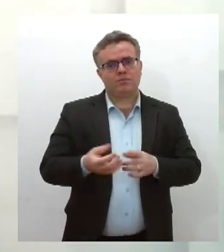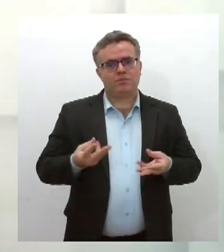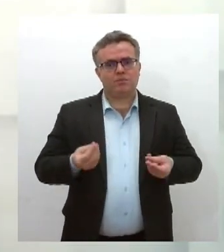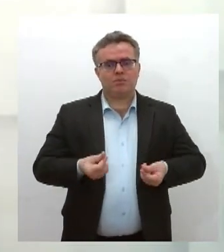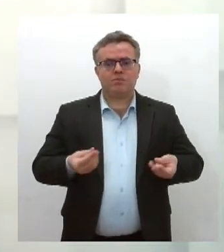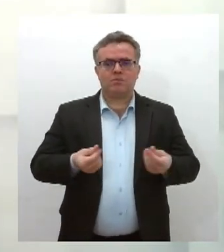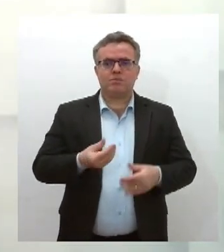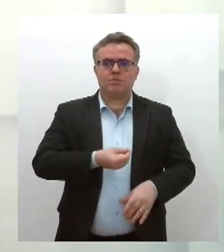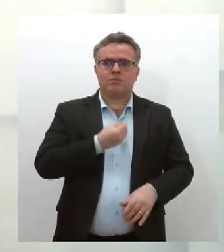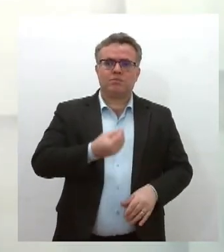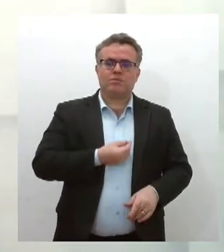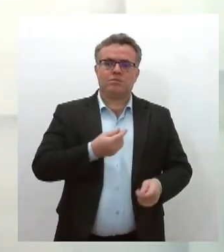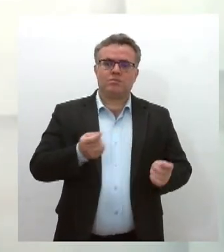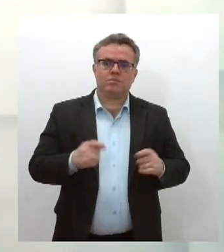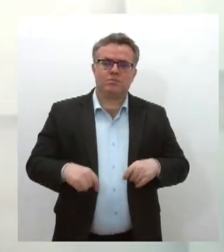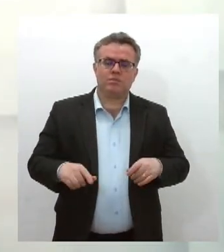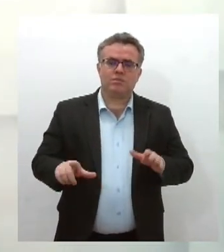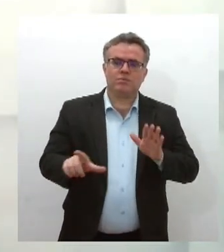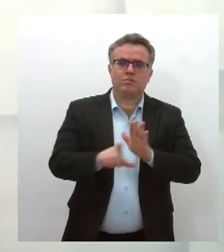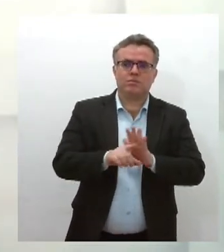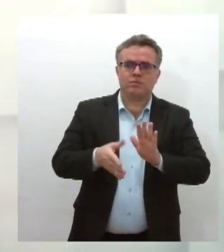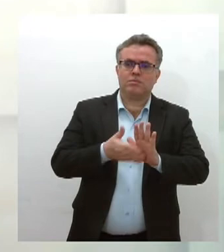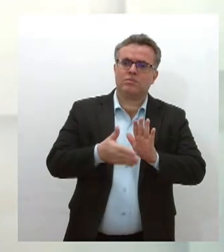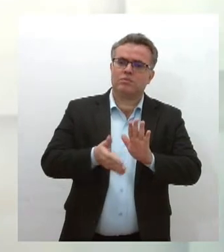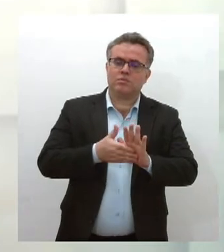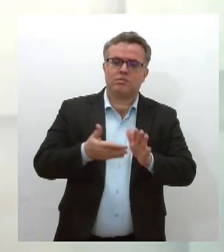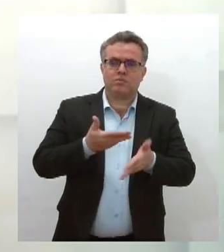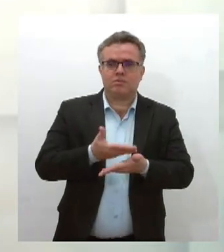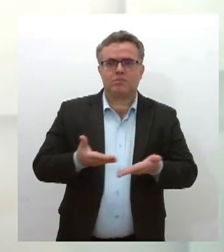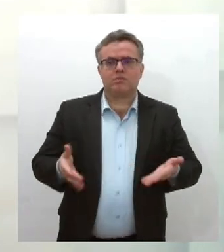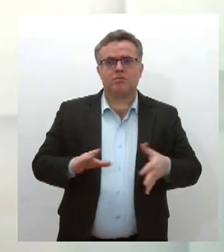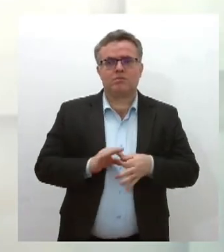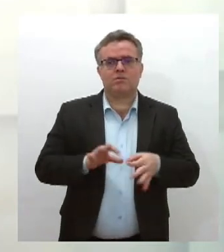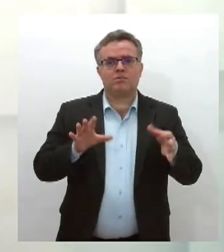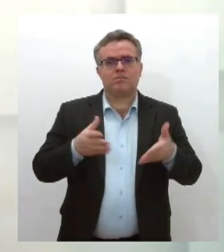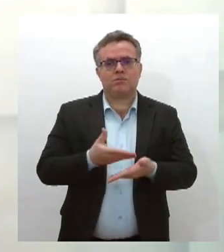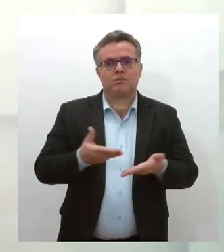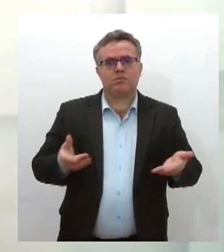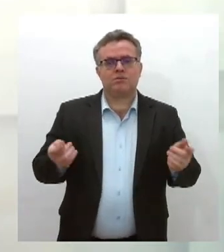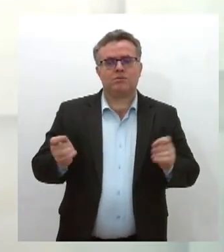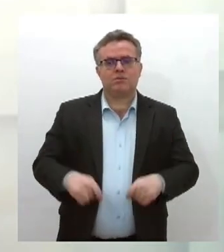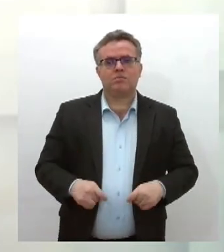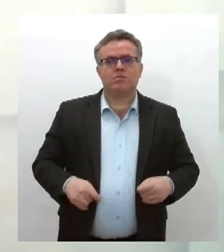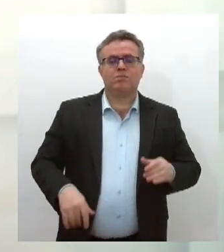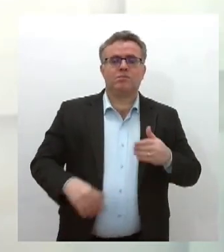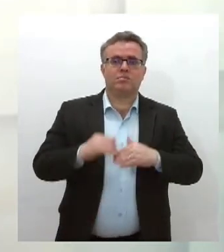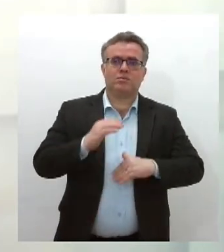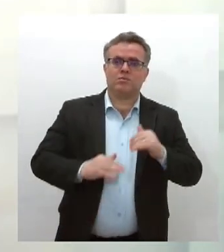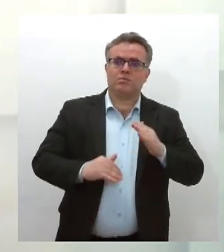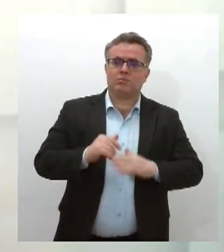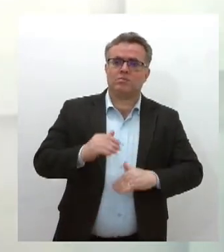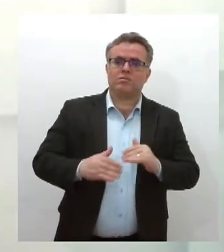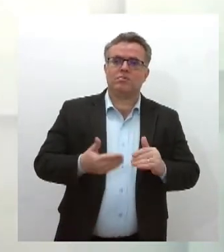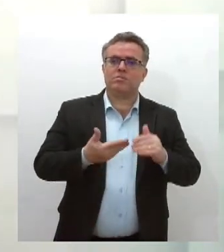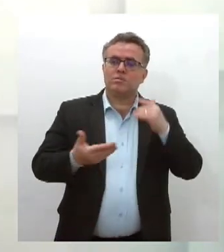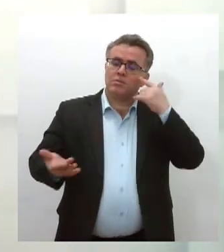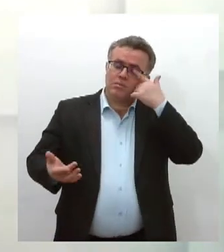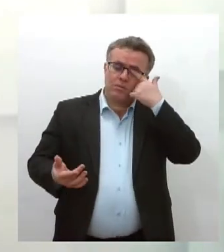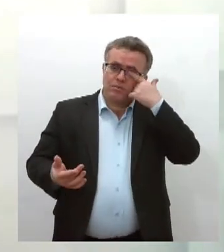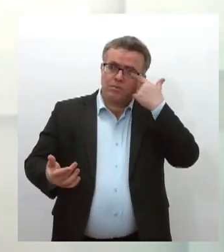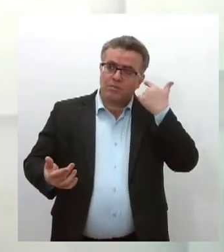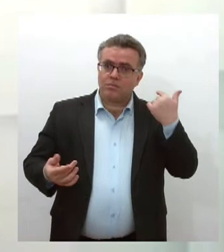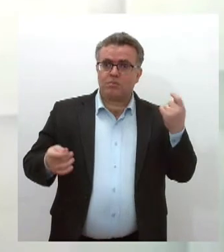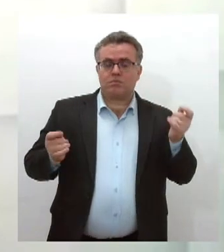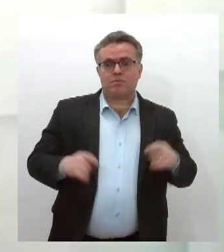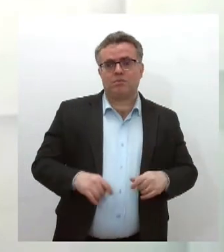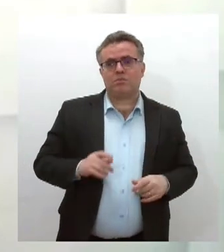também prevê que esses idosos eles devem ser acompanhados por profissionais da atividade física, ou seja, da área da educação física e